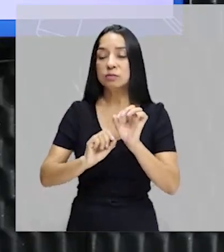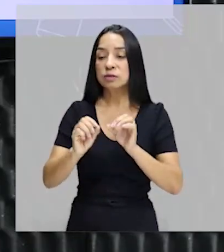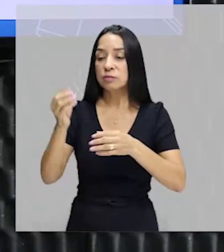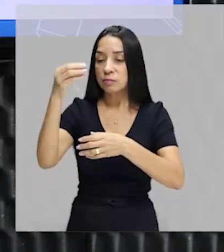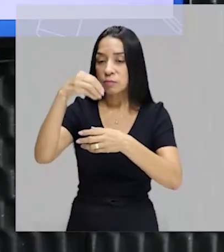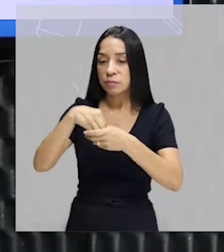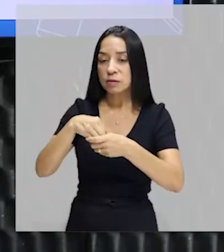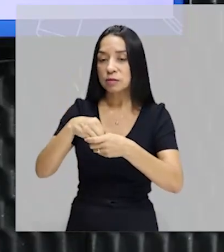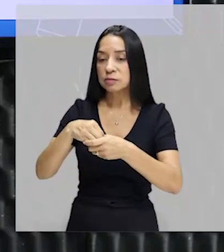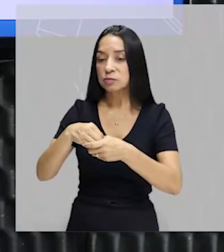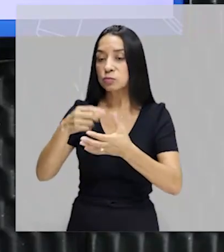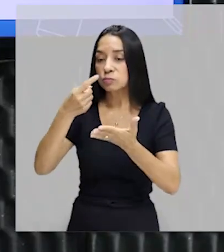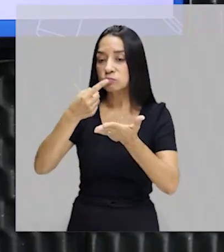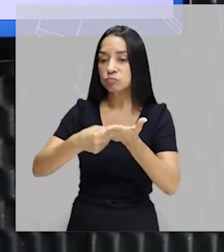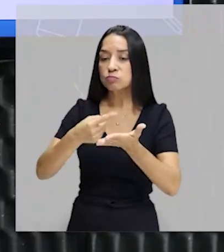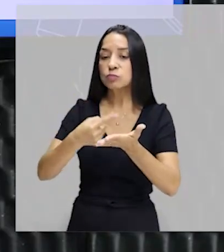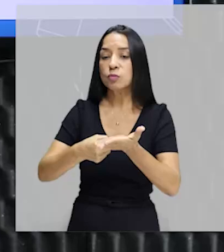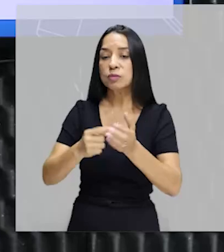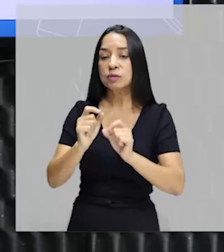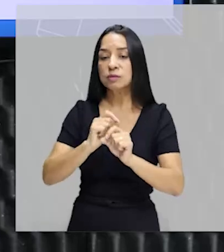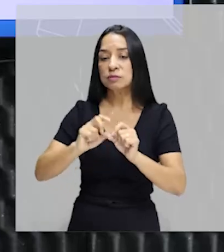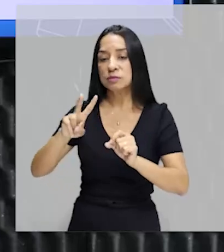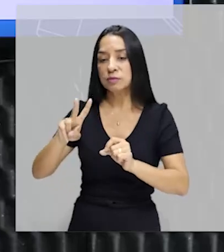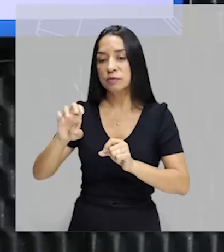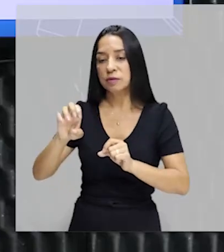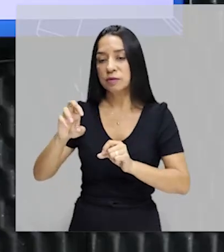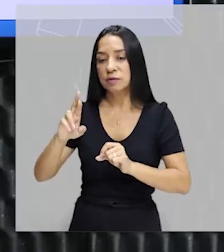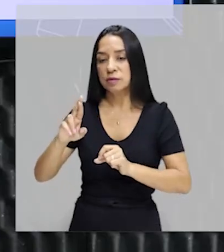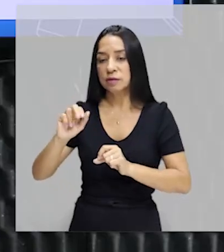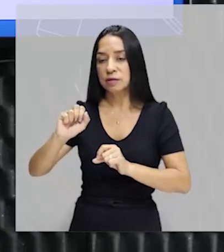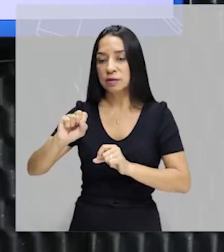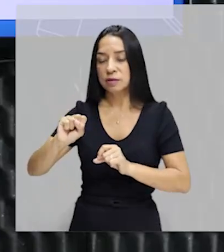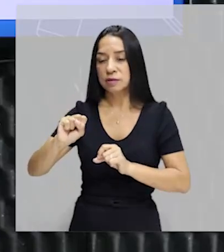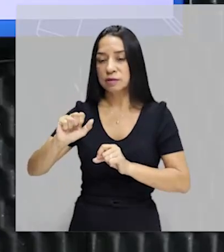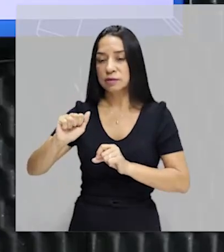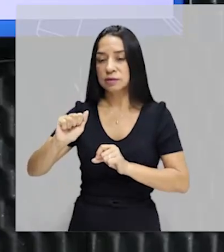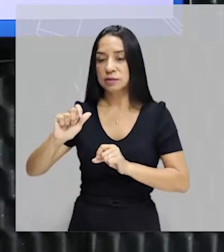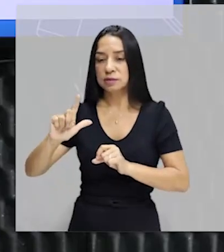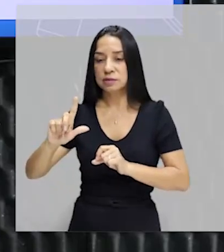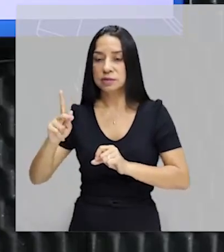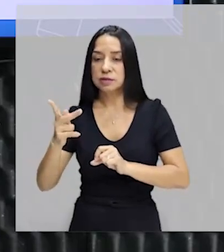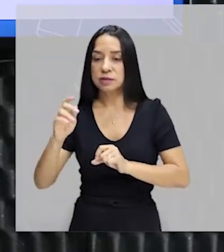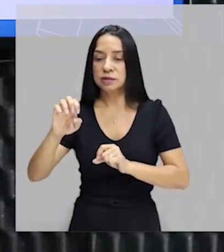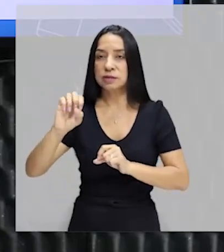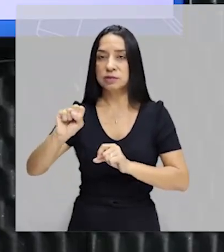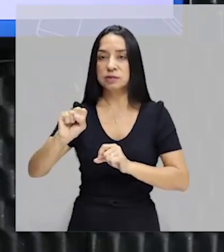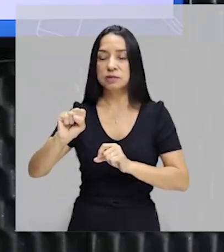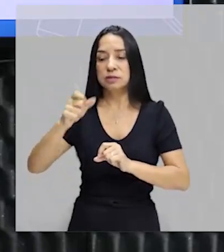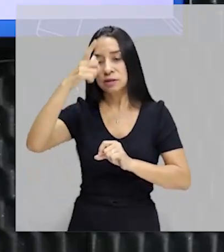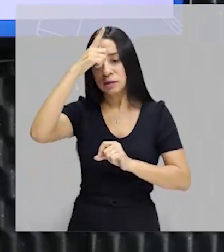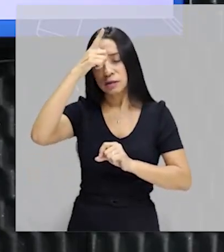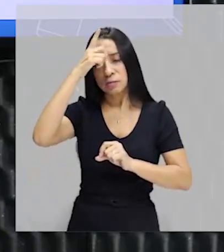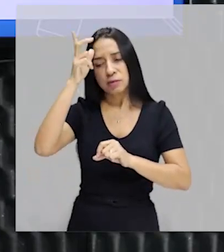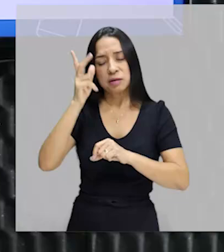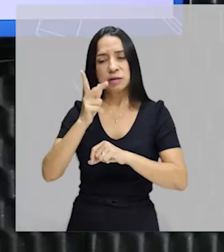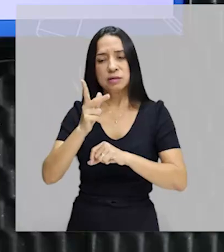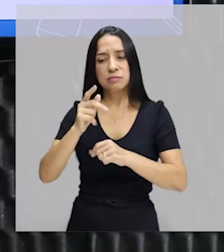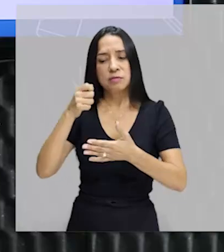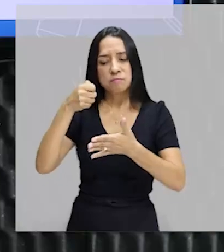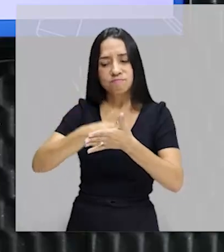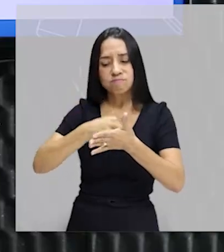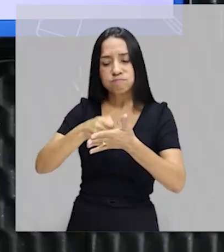Tratado de Versalhes, tratado que a Alemanha foi obrigada a assinar e que buscava, inclusive, uma